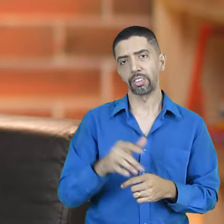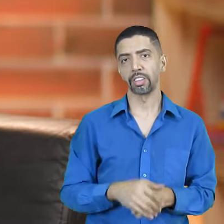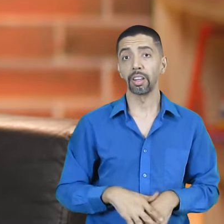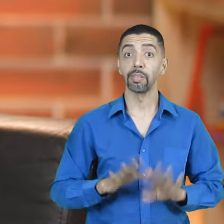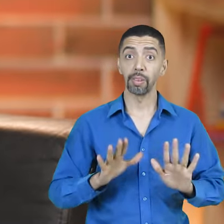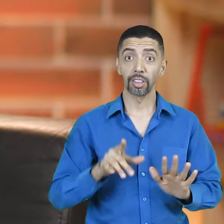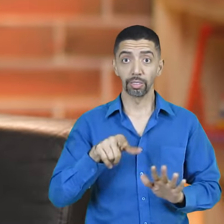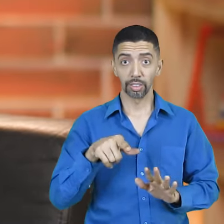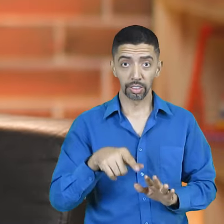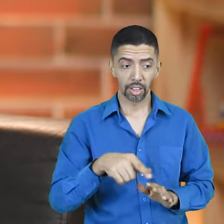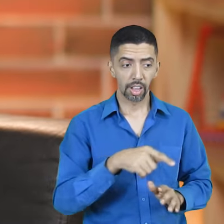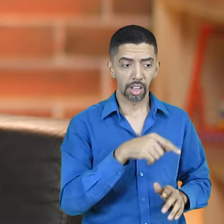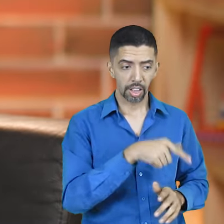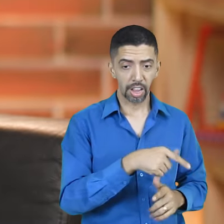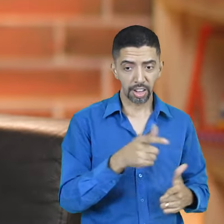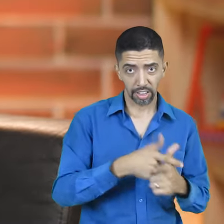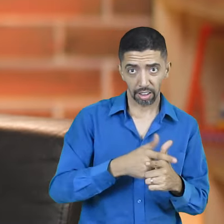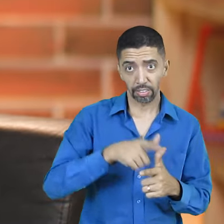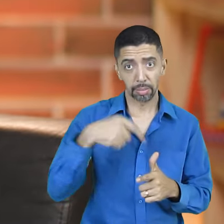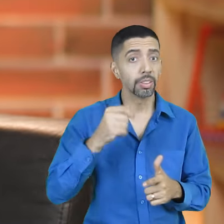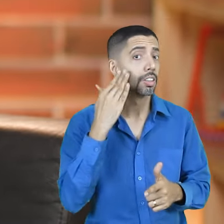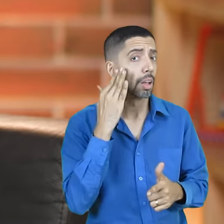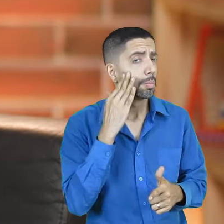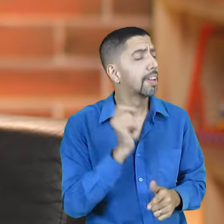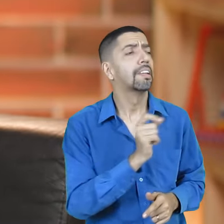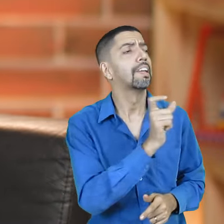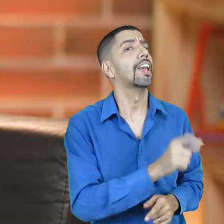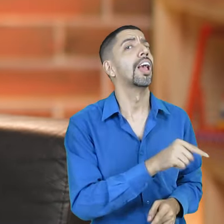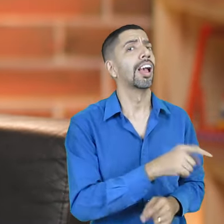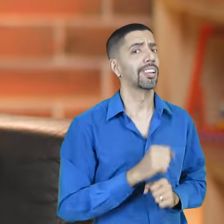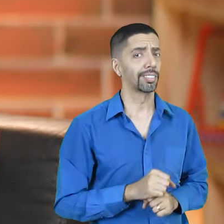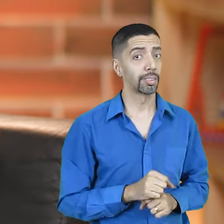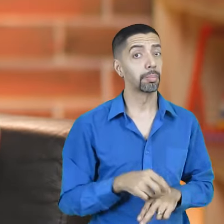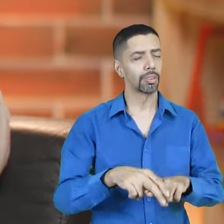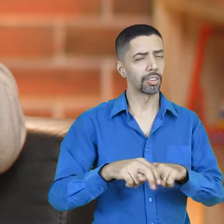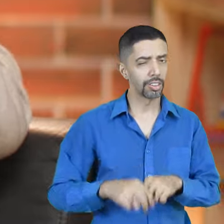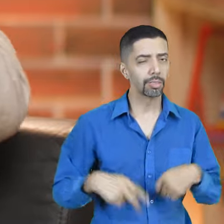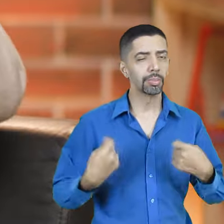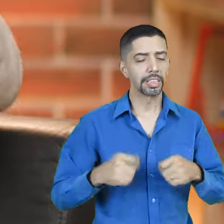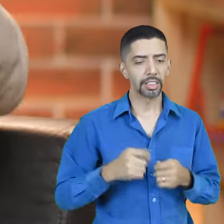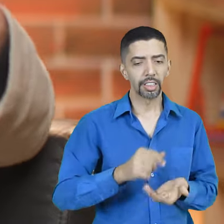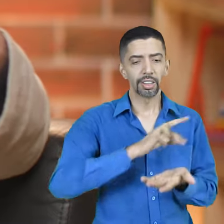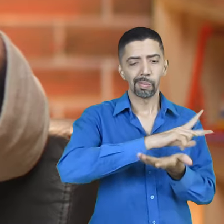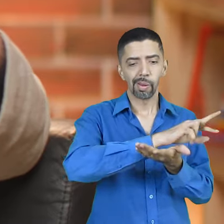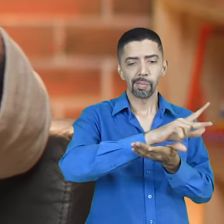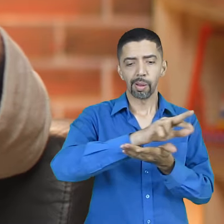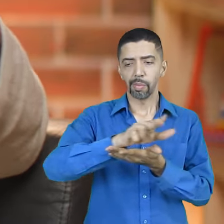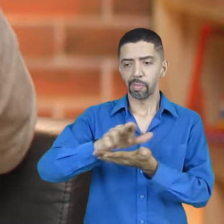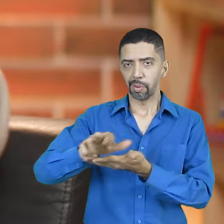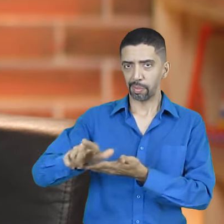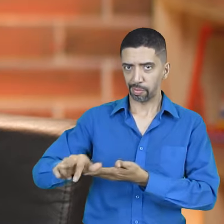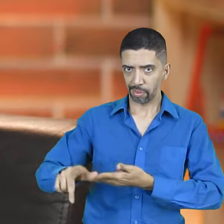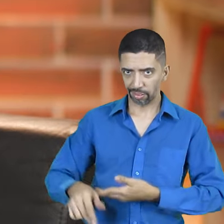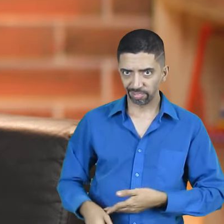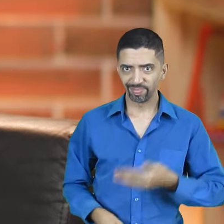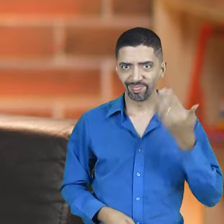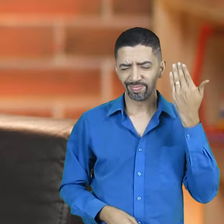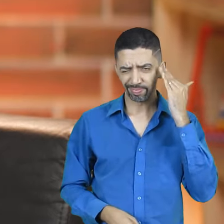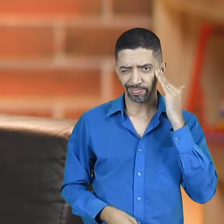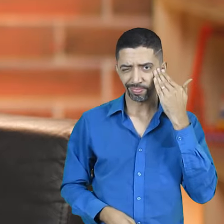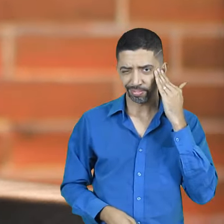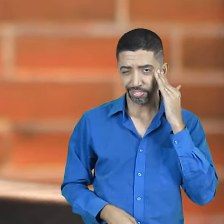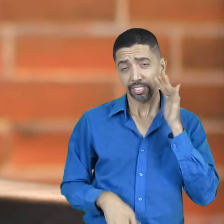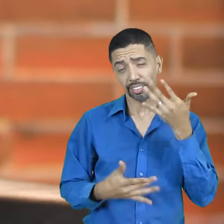devem, você precisa saber quais são. Por isso, a necessidade de você pulverizar, de você diversificar e ter uma